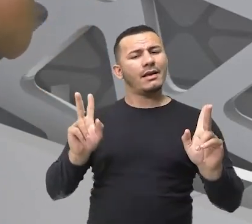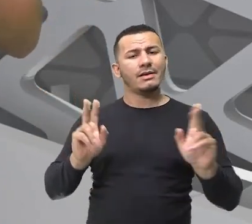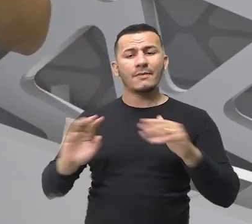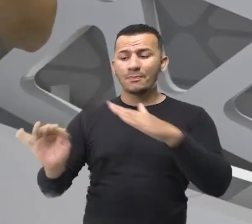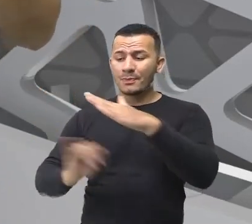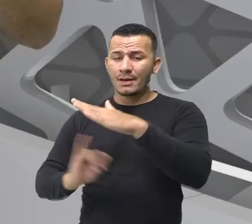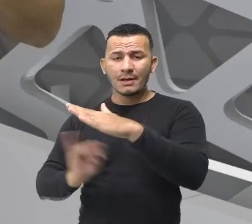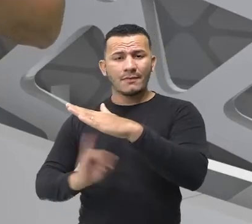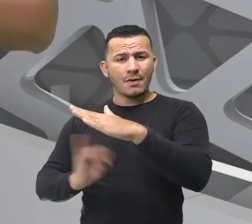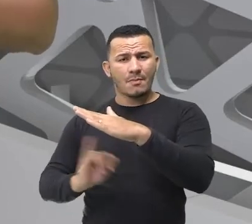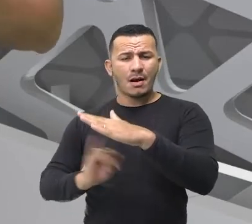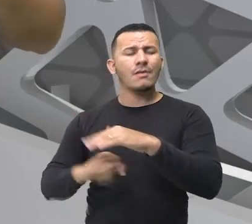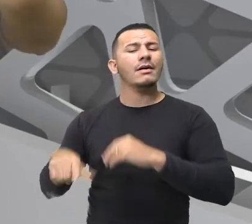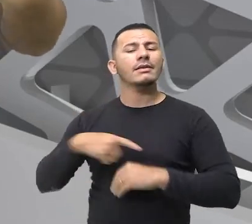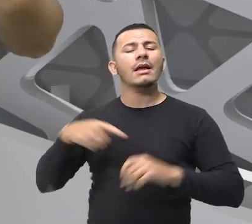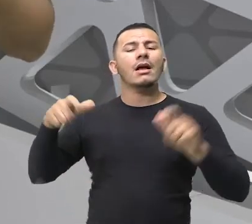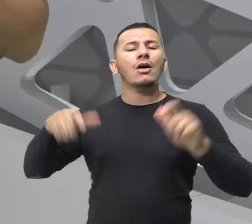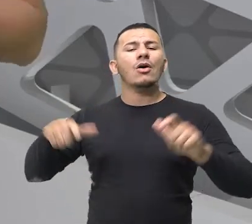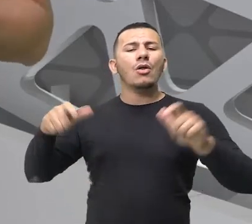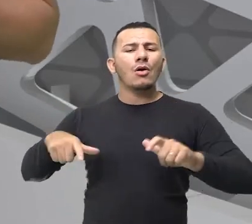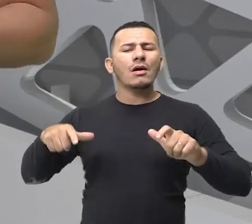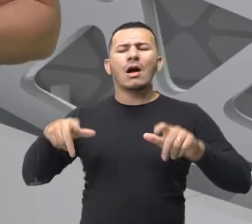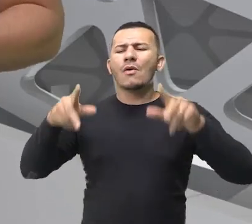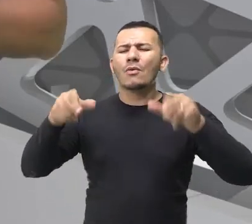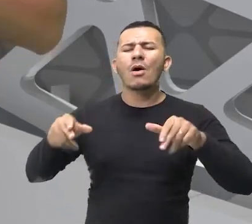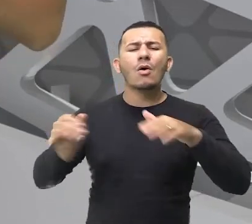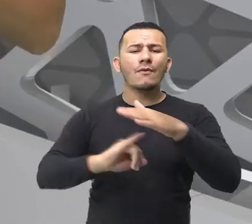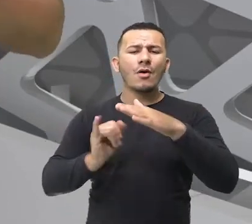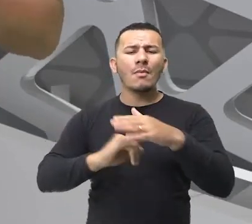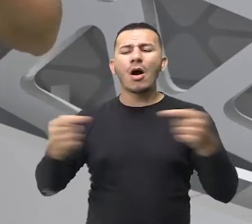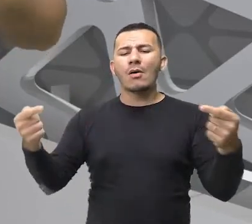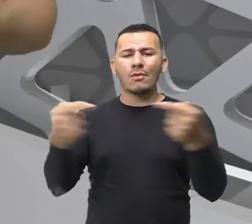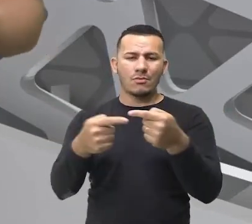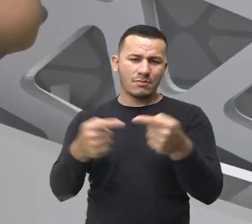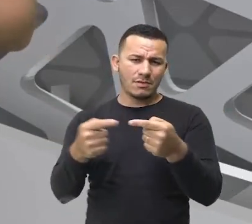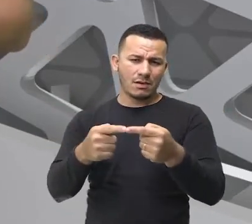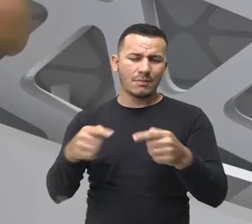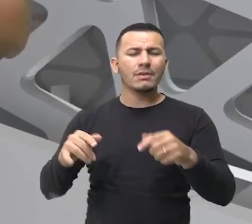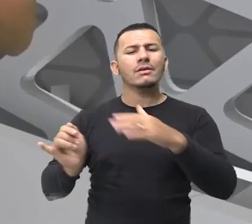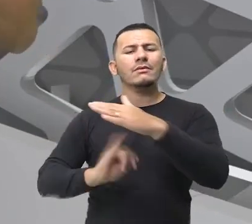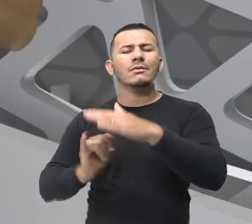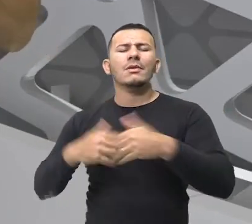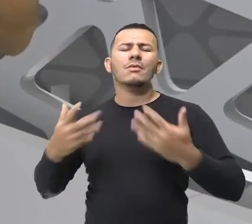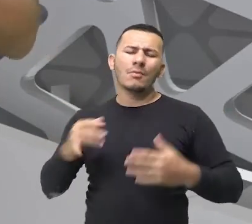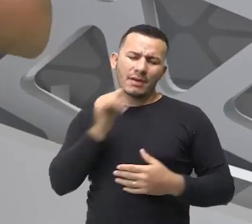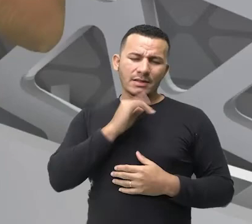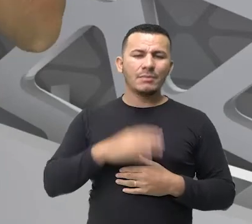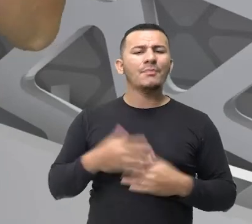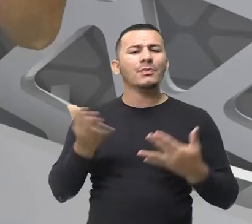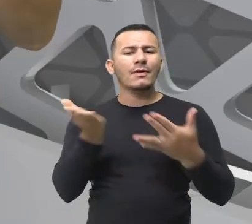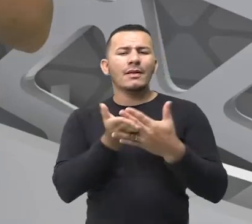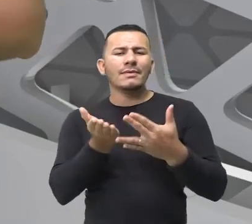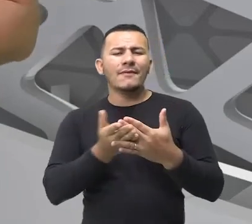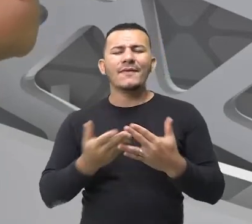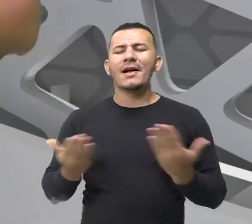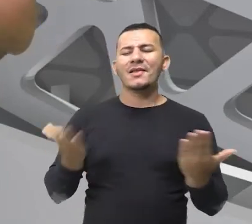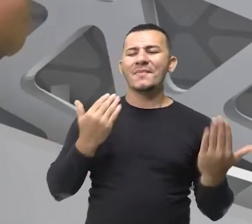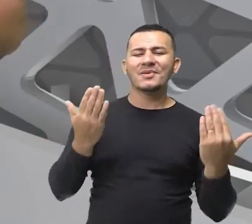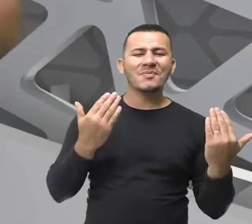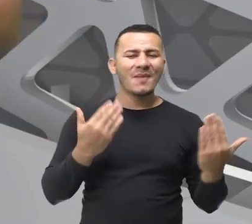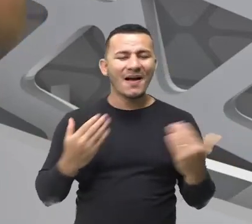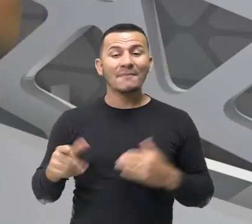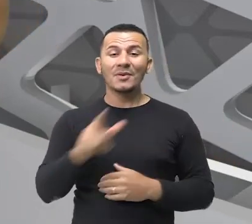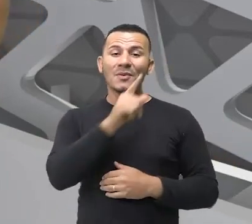aquela que circula em ambientes informais que ambiente são esses a hora do recreio aquela conversa do